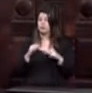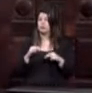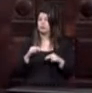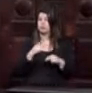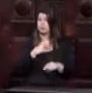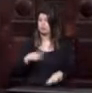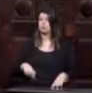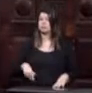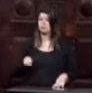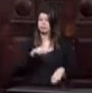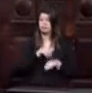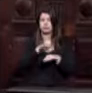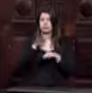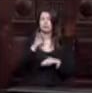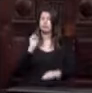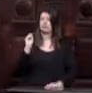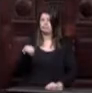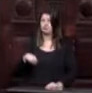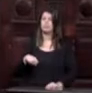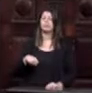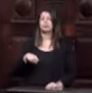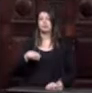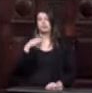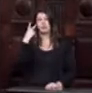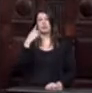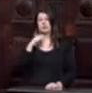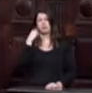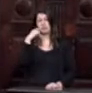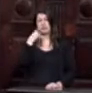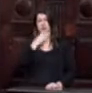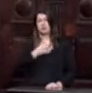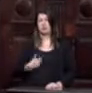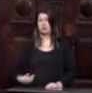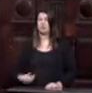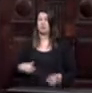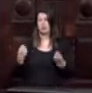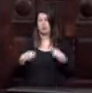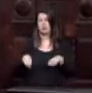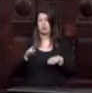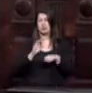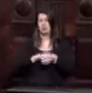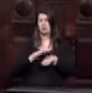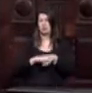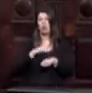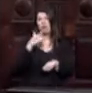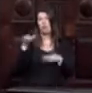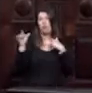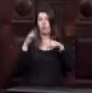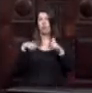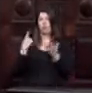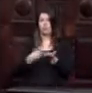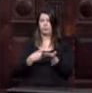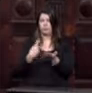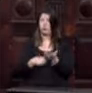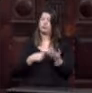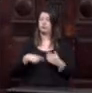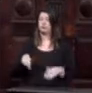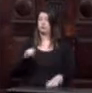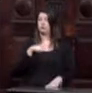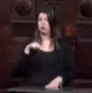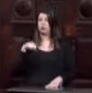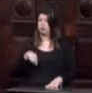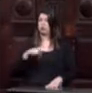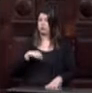o nosso encaminhamento é pelo voto sim, para que a Defensoria não dependa de nenhum tipo de acordo, para que nós, aqui